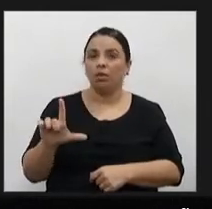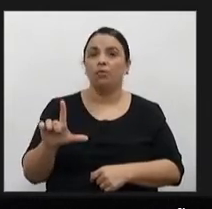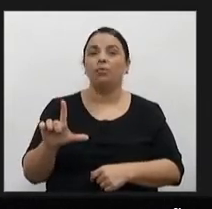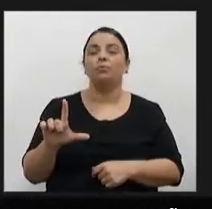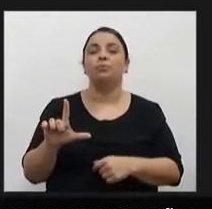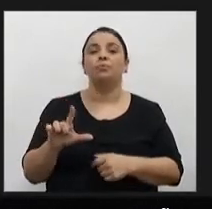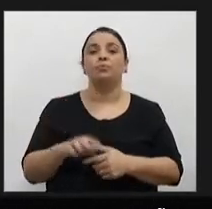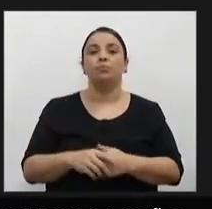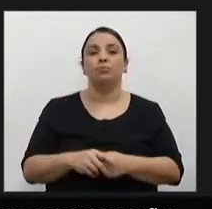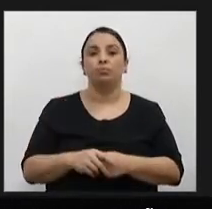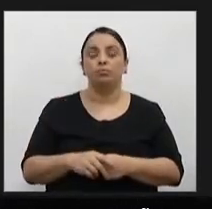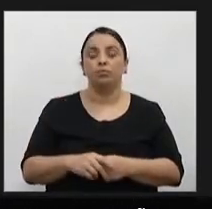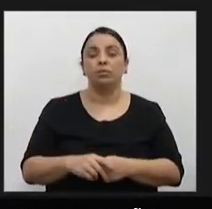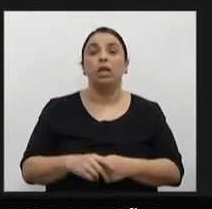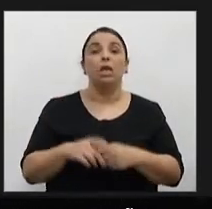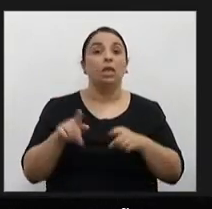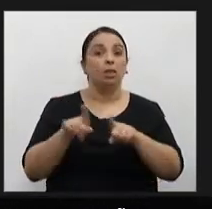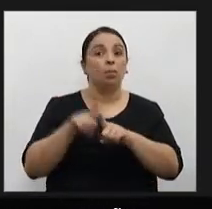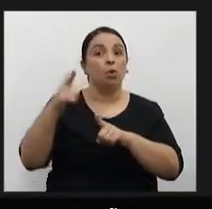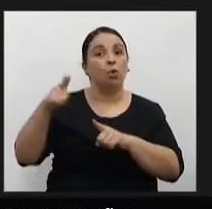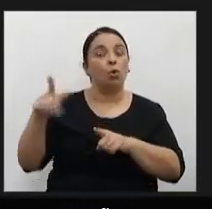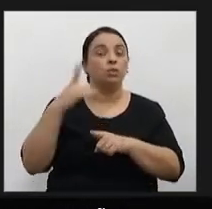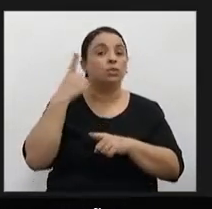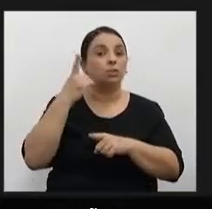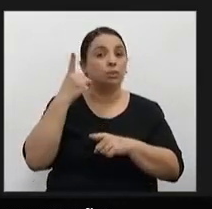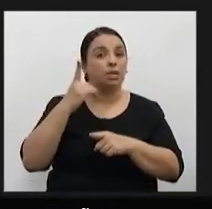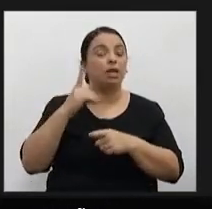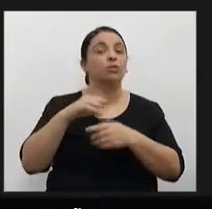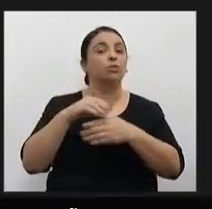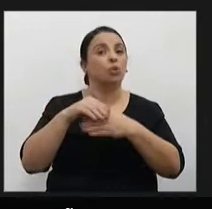eu cumprimento todos os deputados e demais